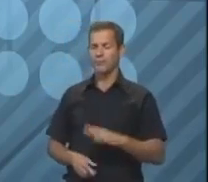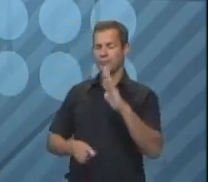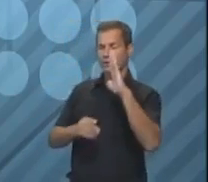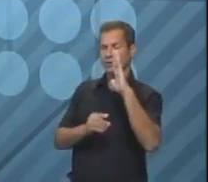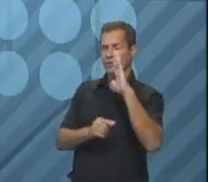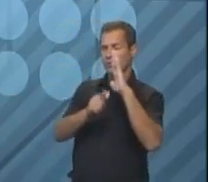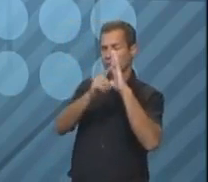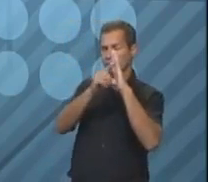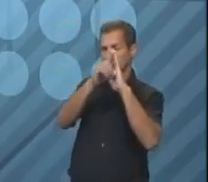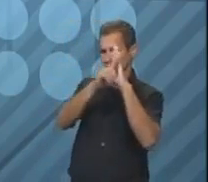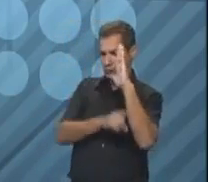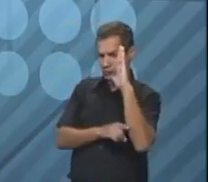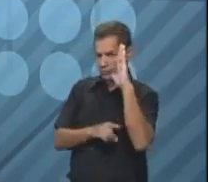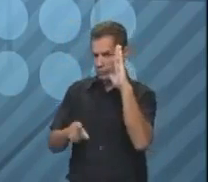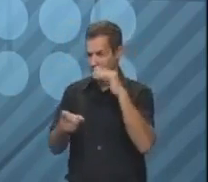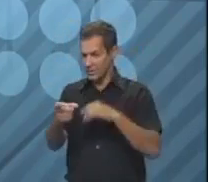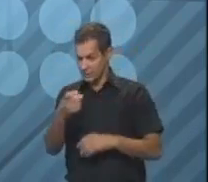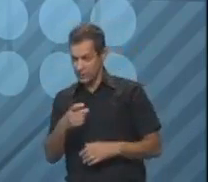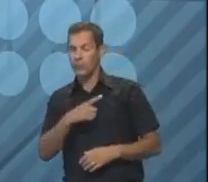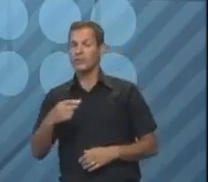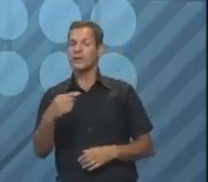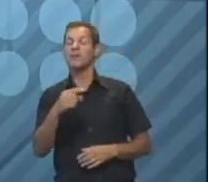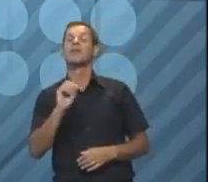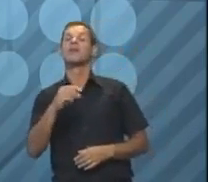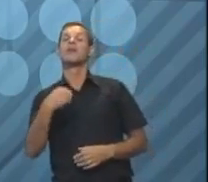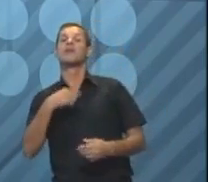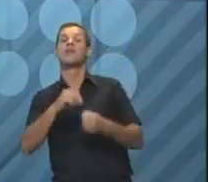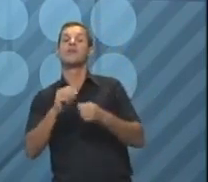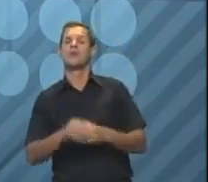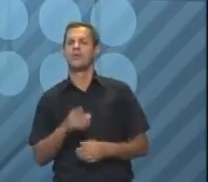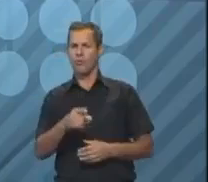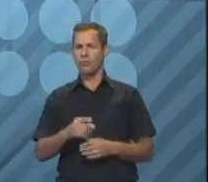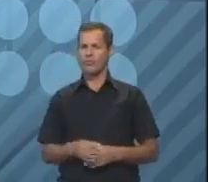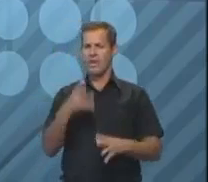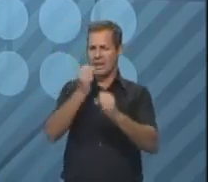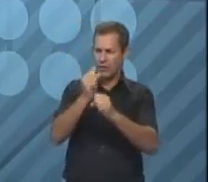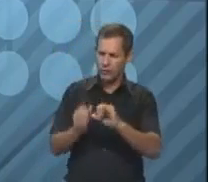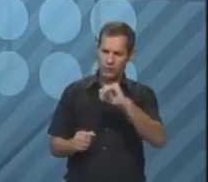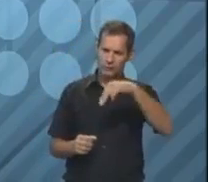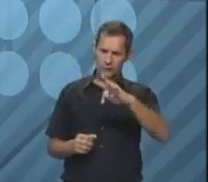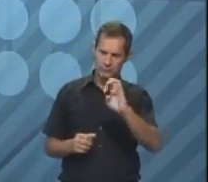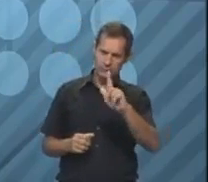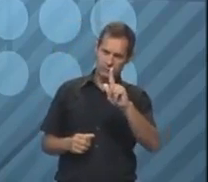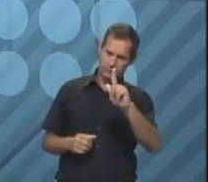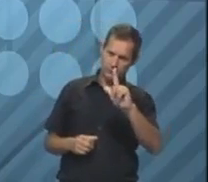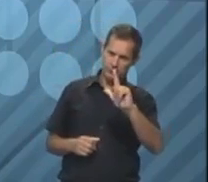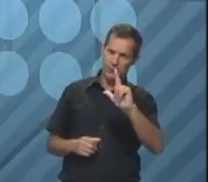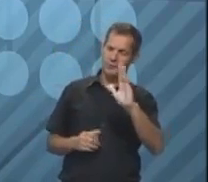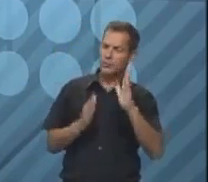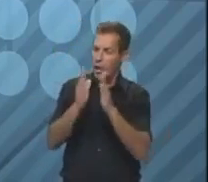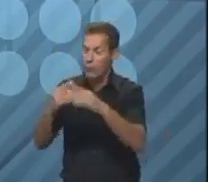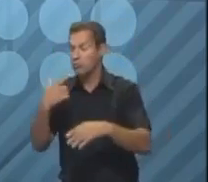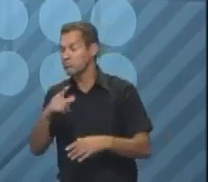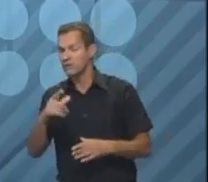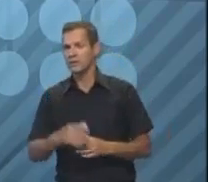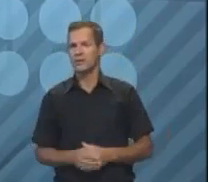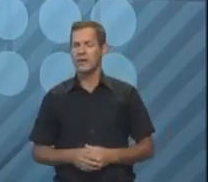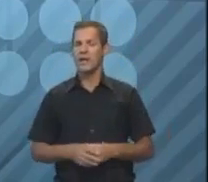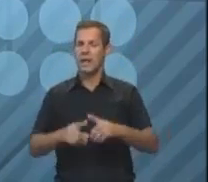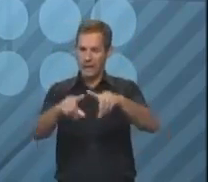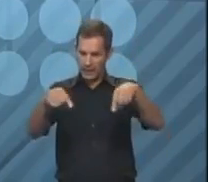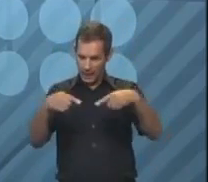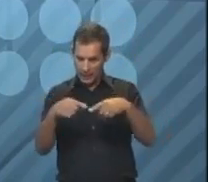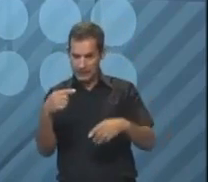a área provavelmente dará negativa. Então, o que eu faço? Você calcula essa integral em módulo, porque não existe